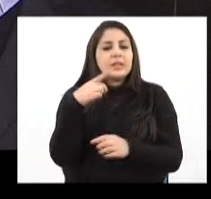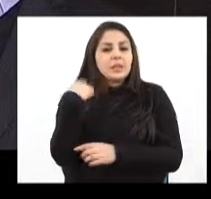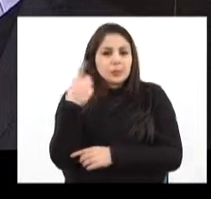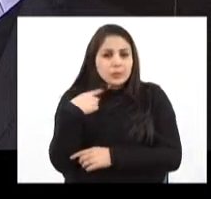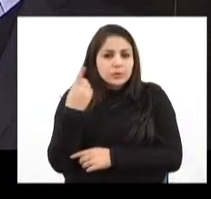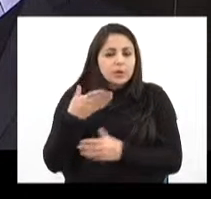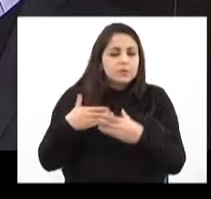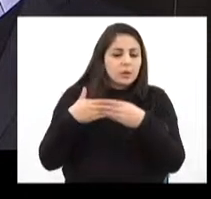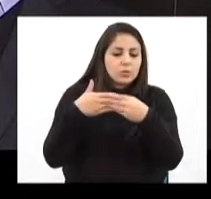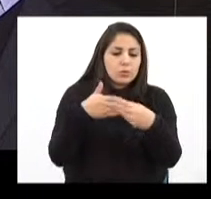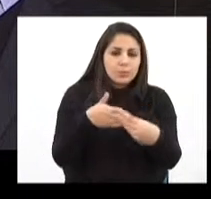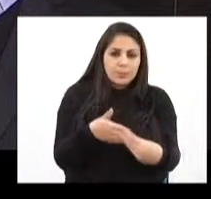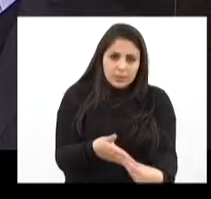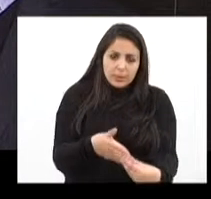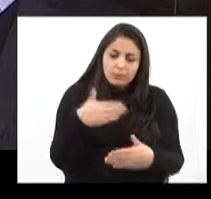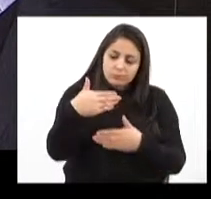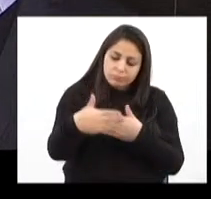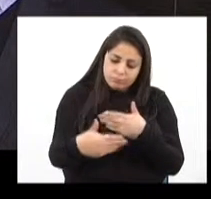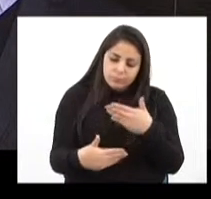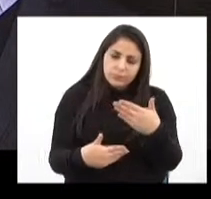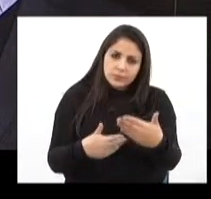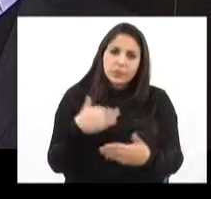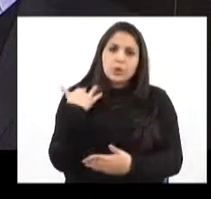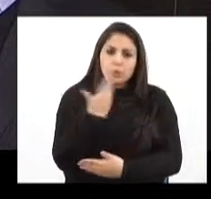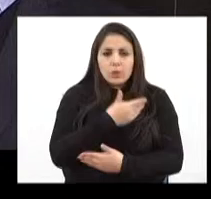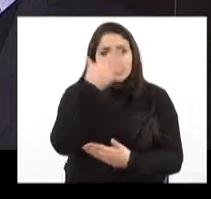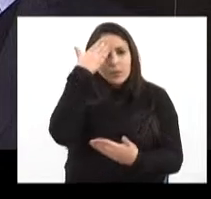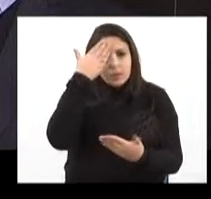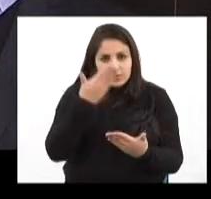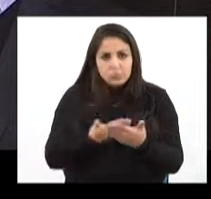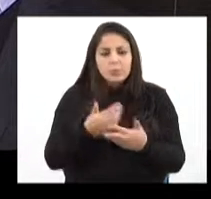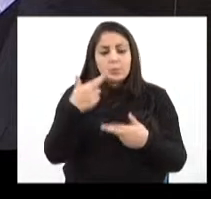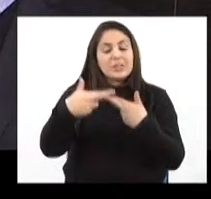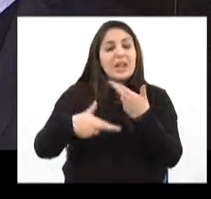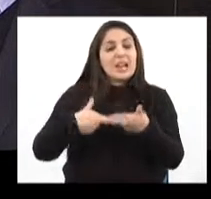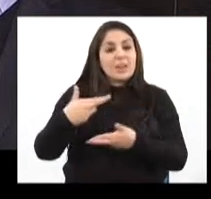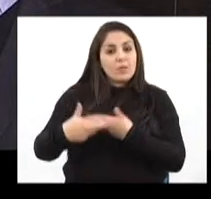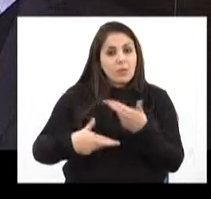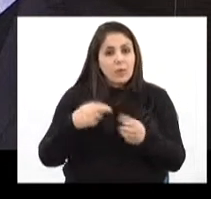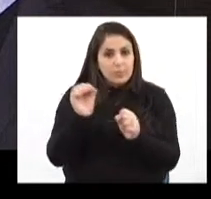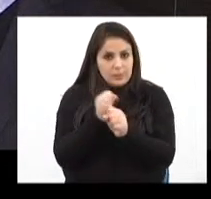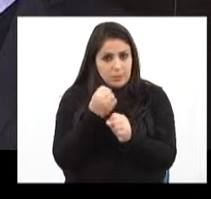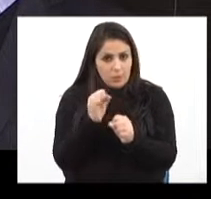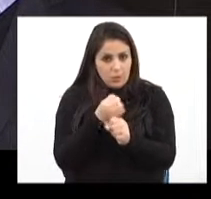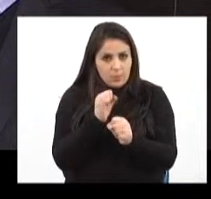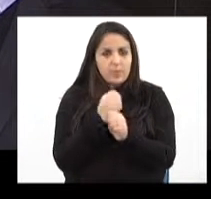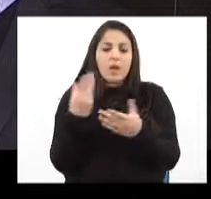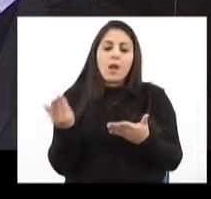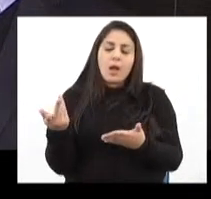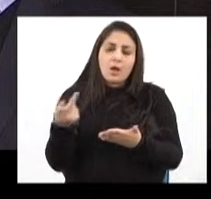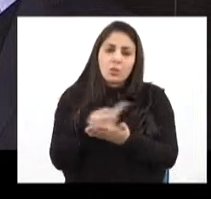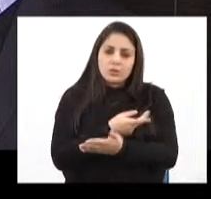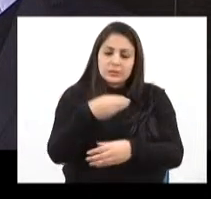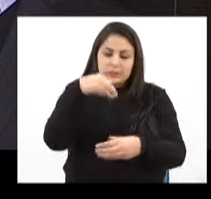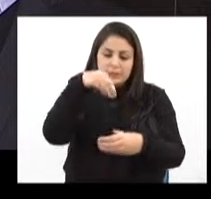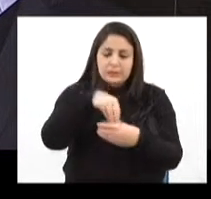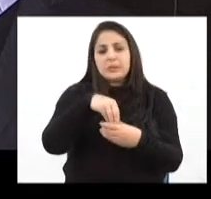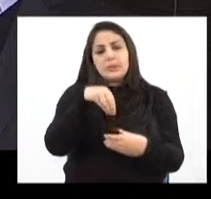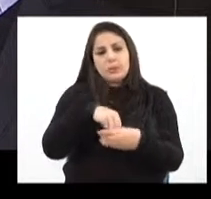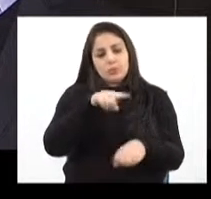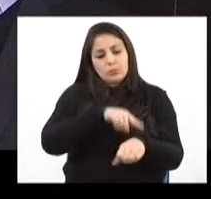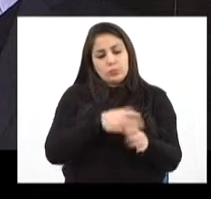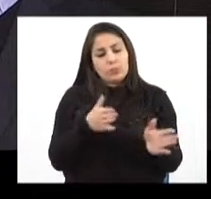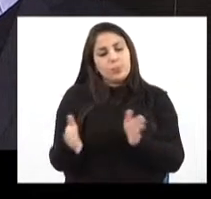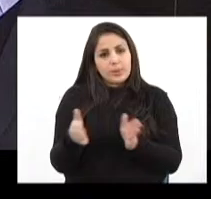deputados que tem acompanhado de forma efetiva esses avanços, e nós acreditamos que as reformas vão acontecer dentro